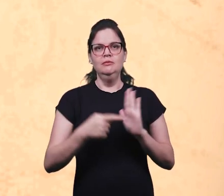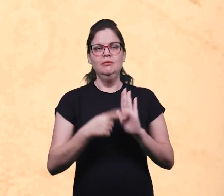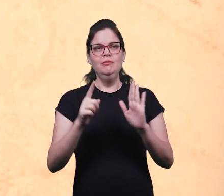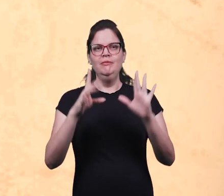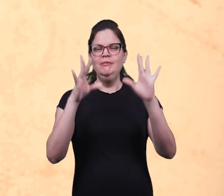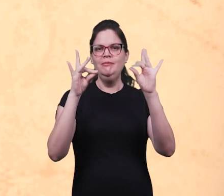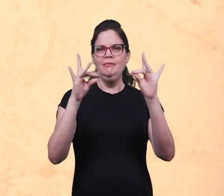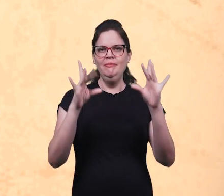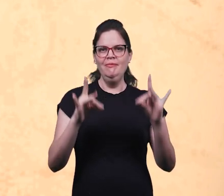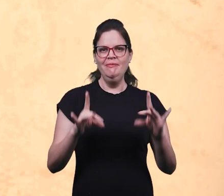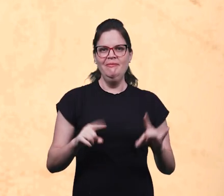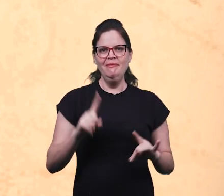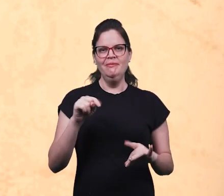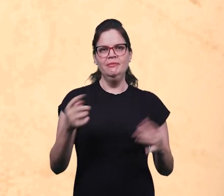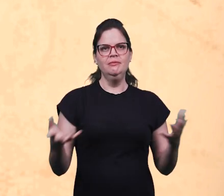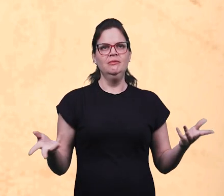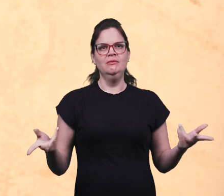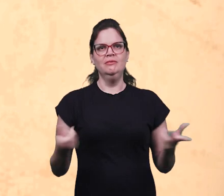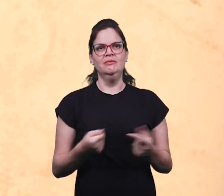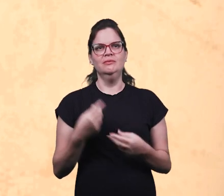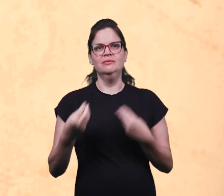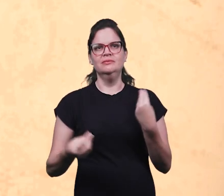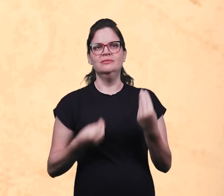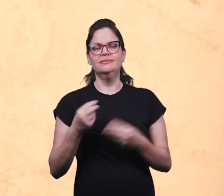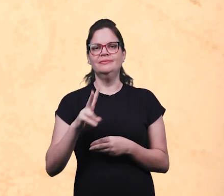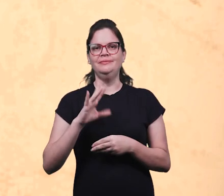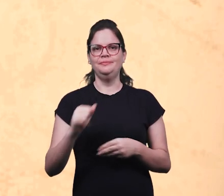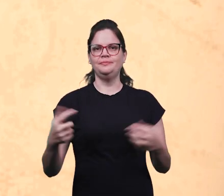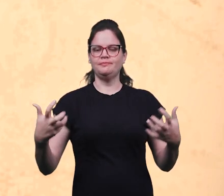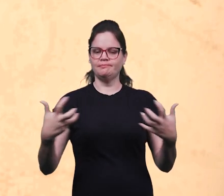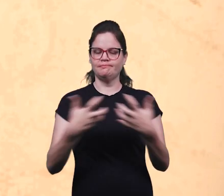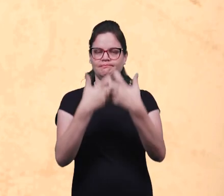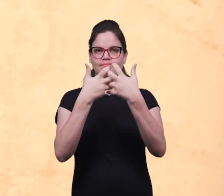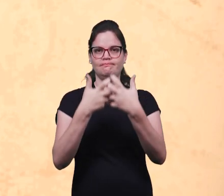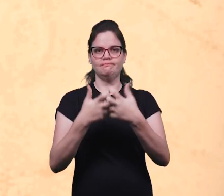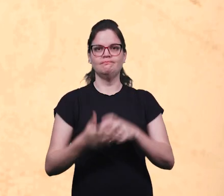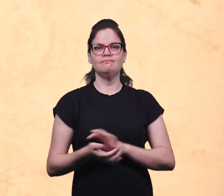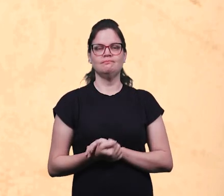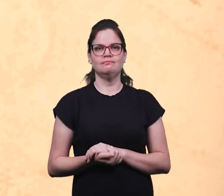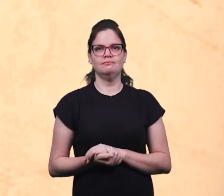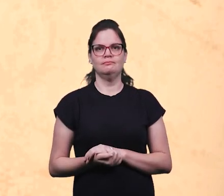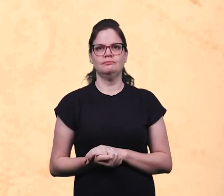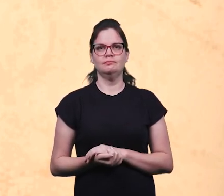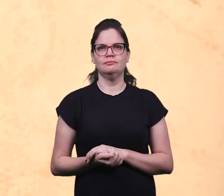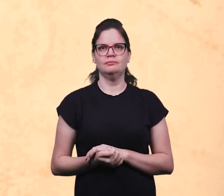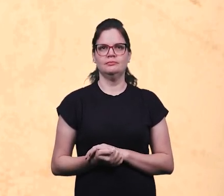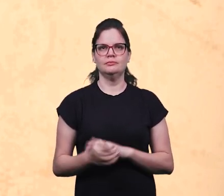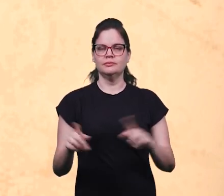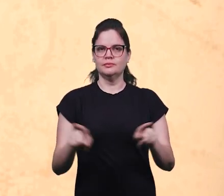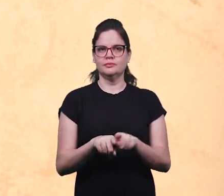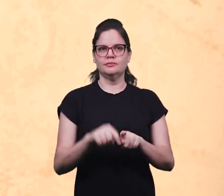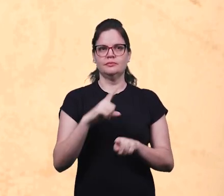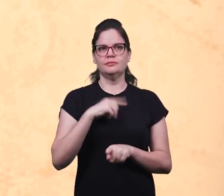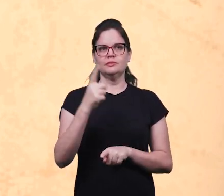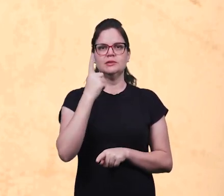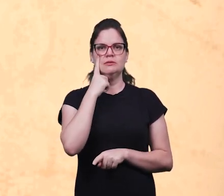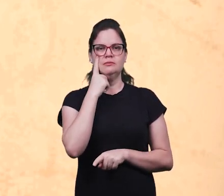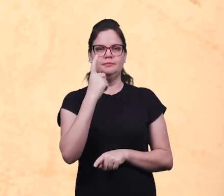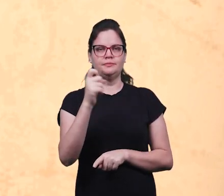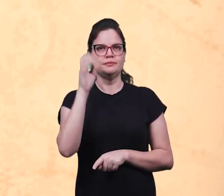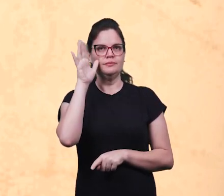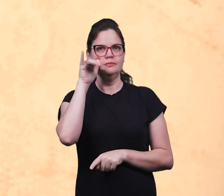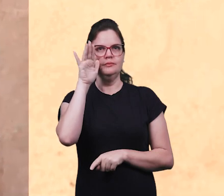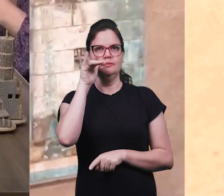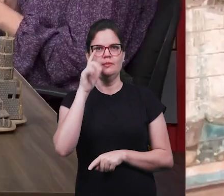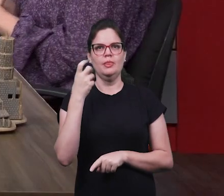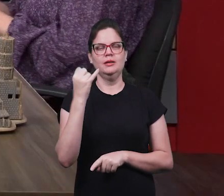maravilhosa, cheio de detalhe, né? Cheio de detalhe, como que vai tudo se encaixando. E a gente tem até uma curiosidade, né?